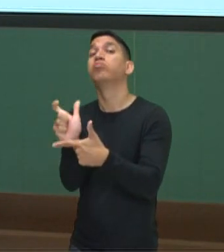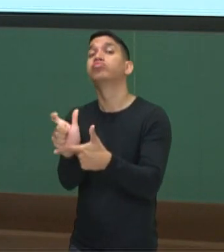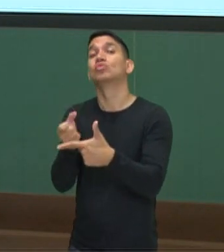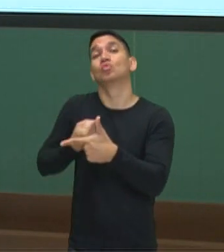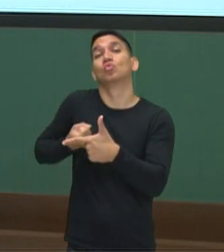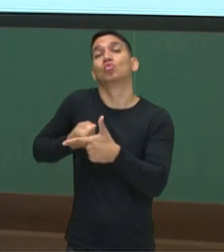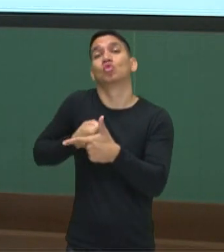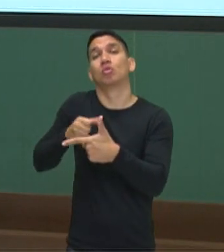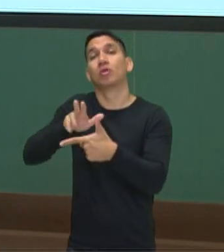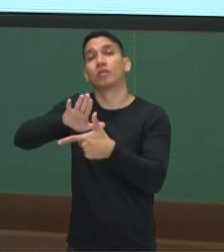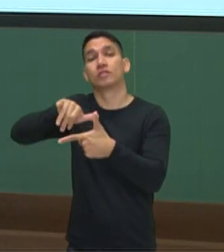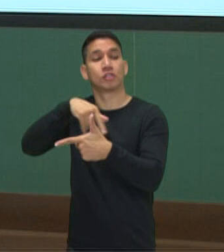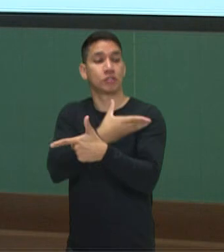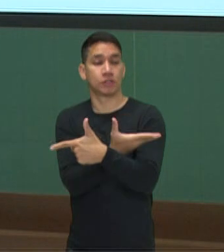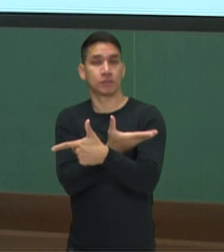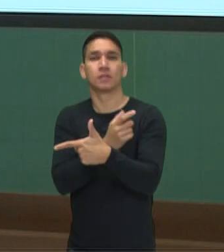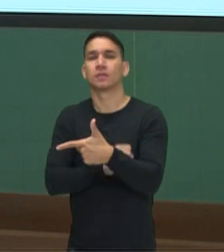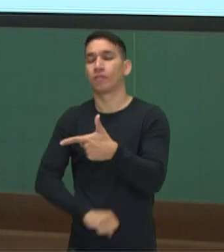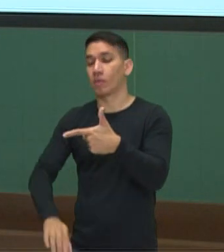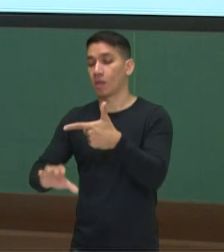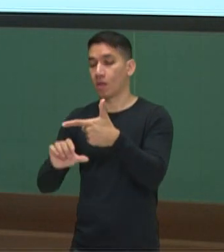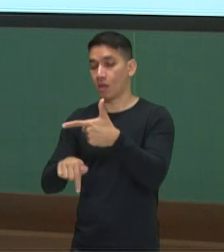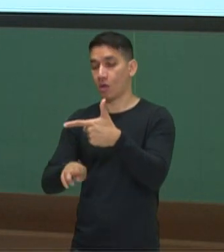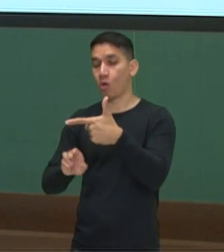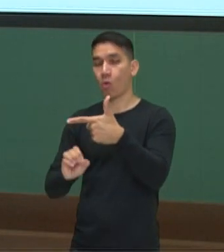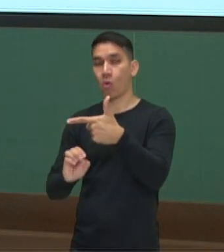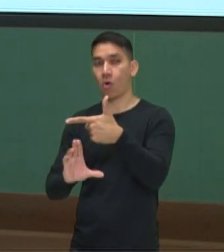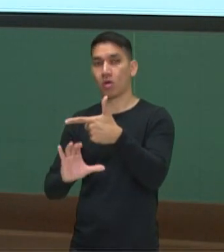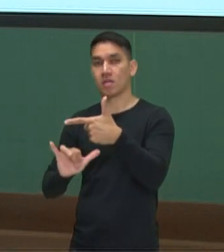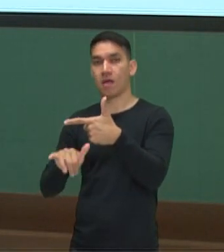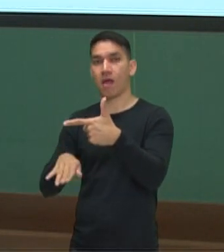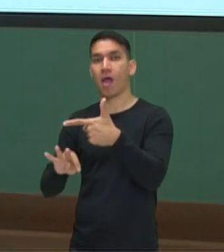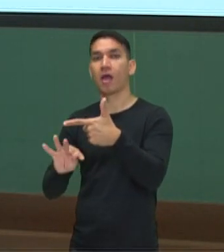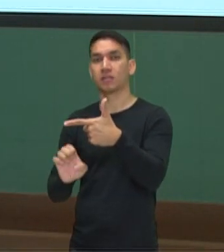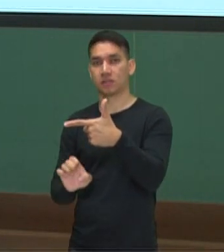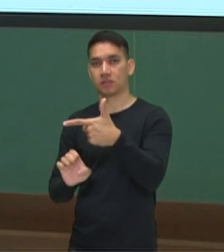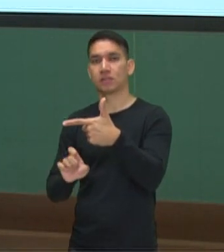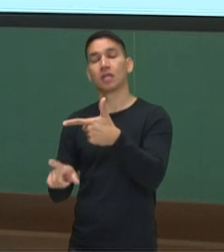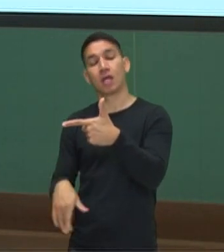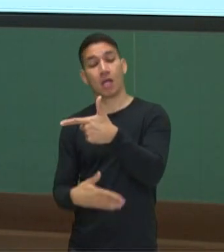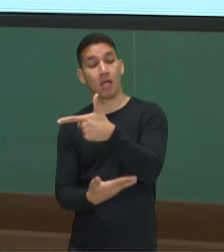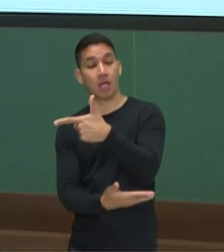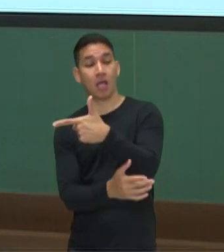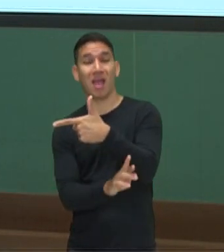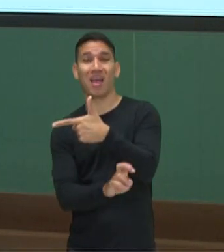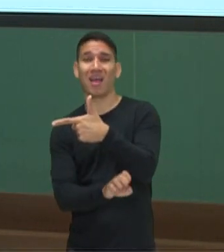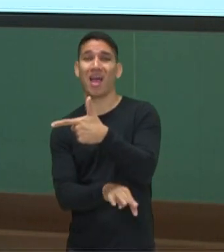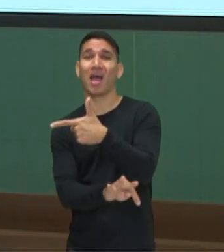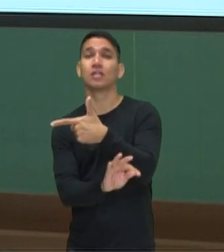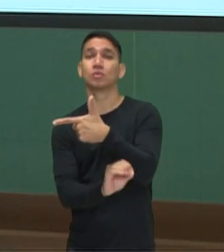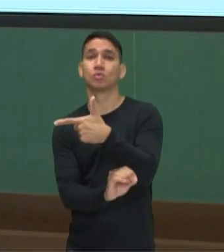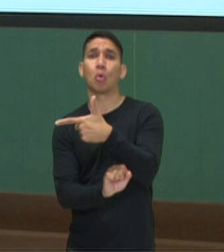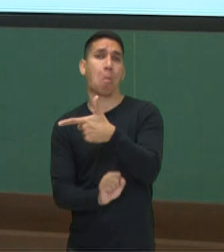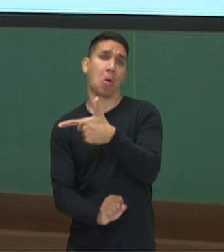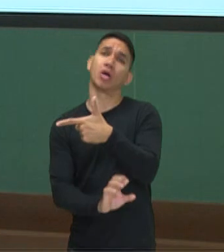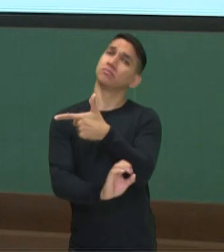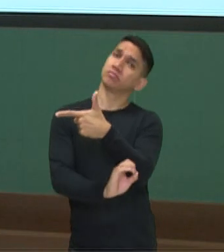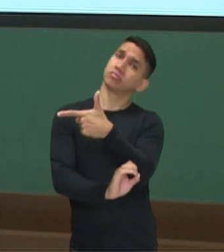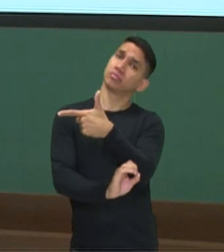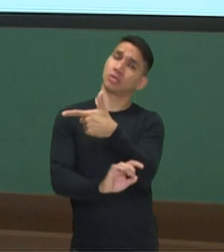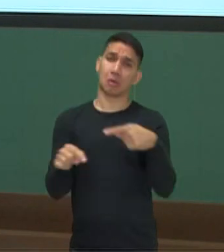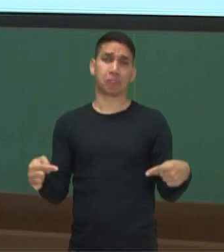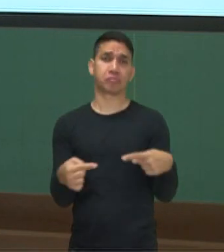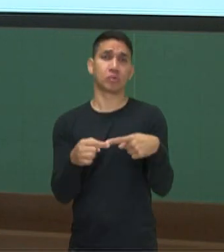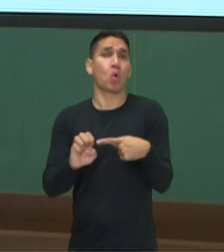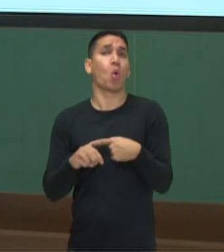dividindo. Quociente é o resultado da nossa divisão e resto é aquele que sobra, que pode ser zero numa divisão exata